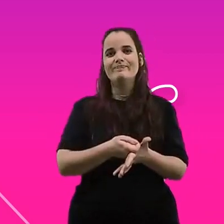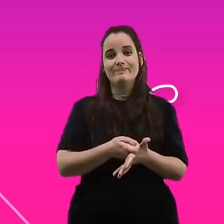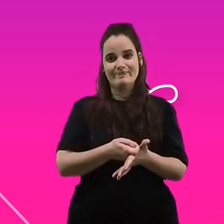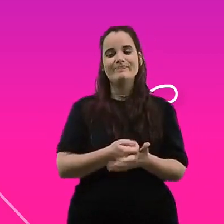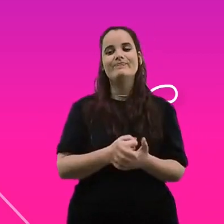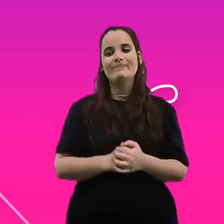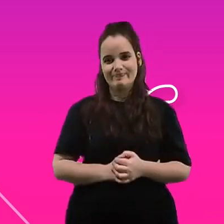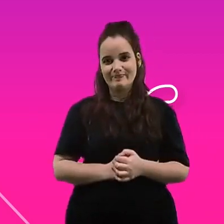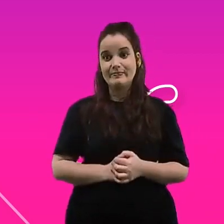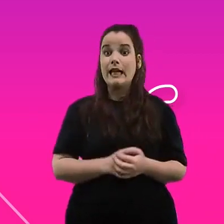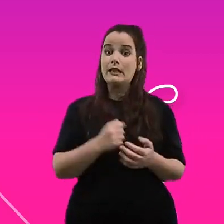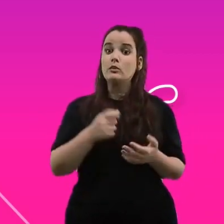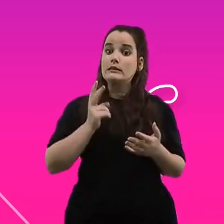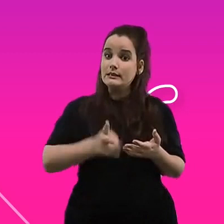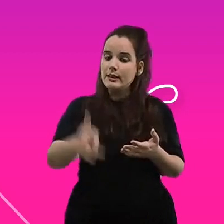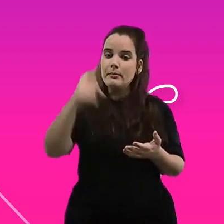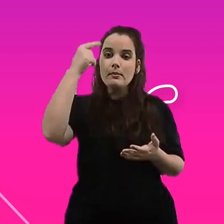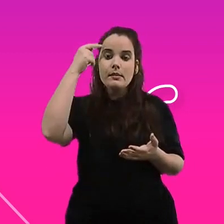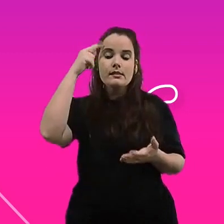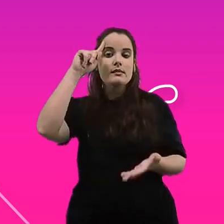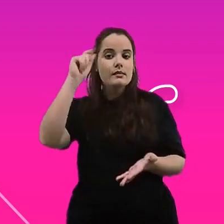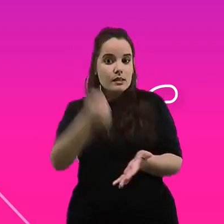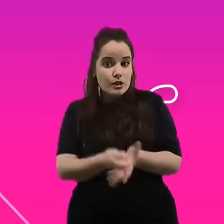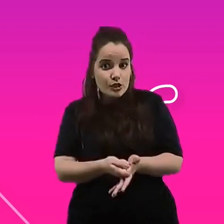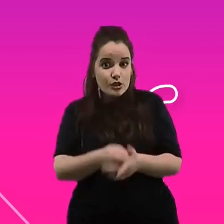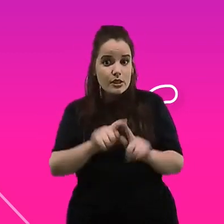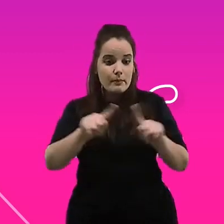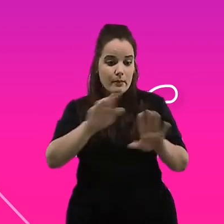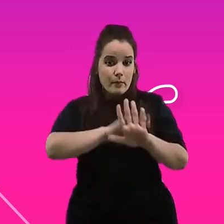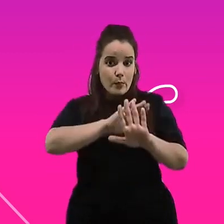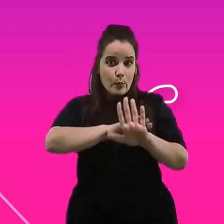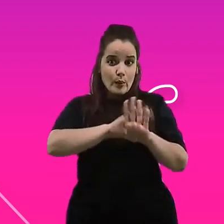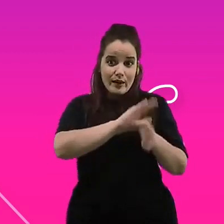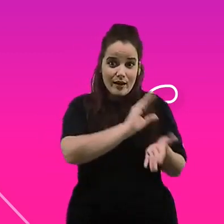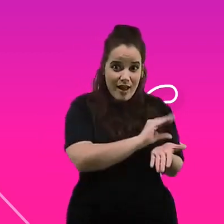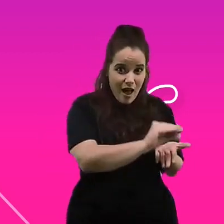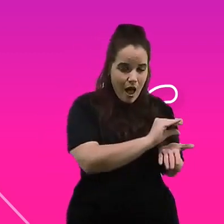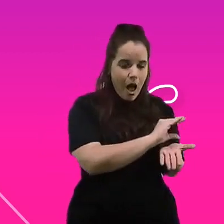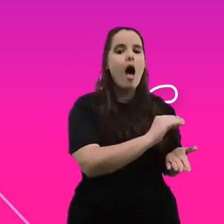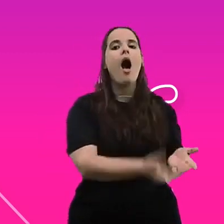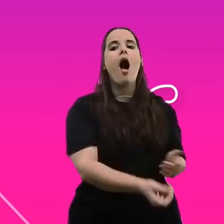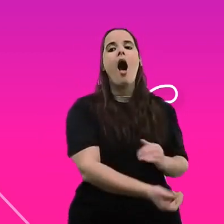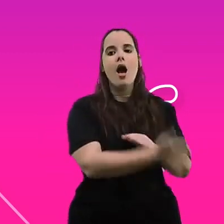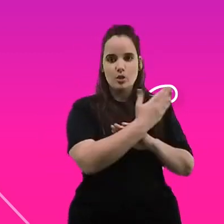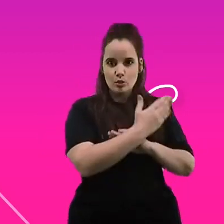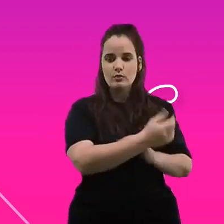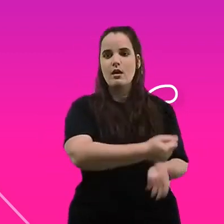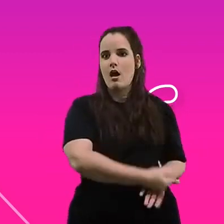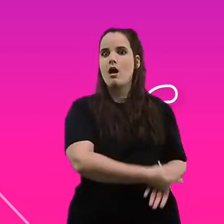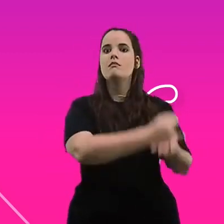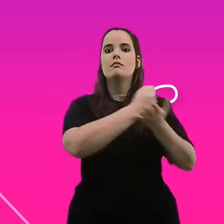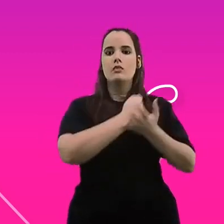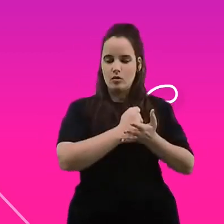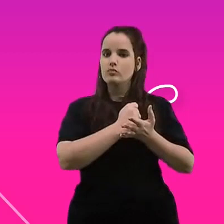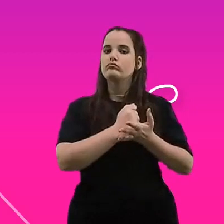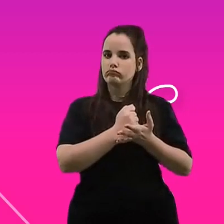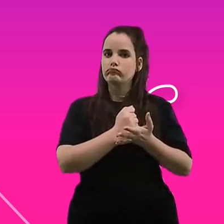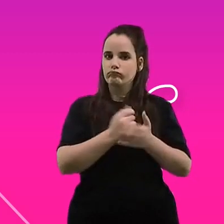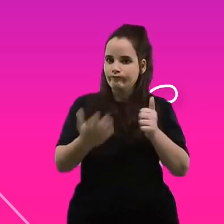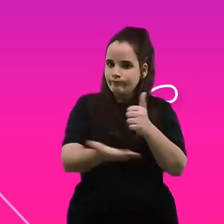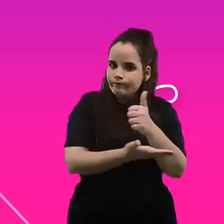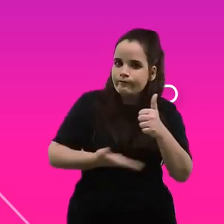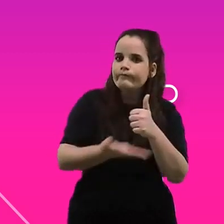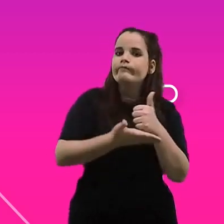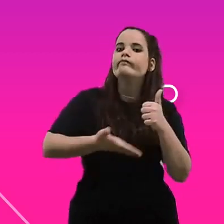elas sempre ajudam e fomentam aí um lado cada vez mais promissor para os negócios e para as nossas vidas também. Legal. Obrigado,